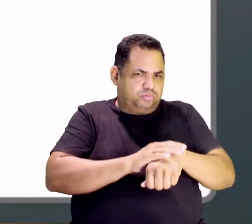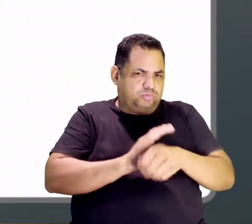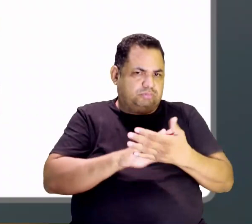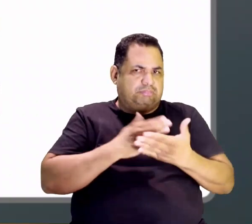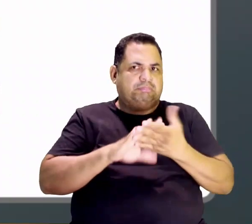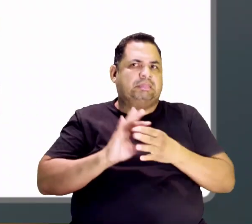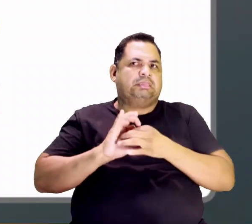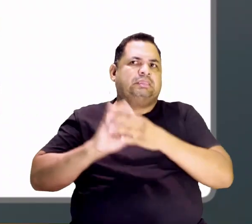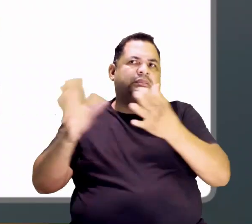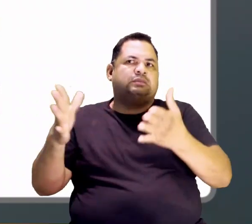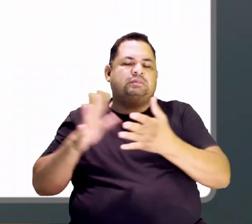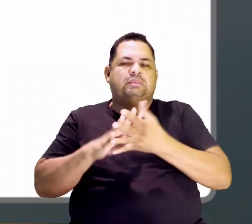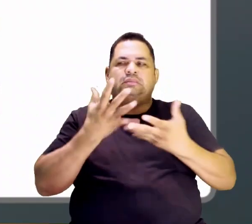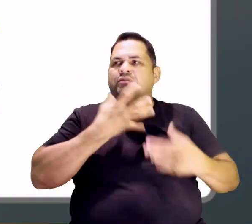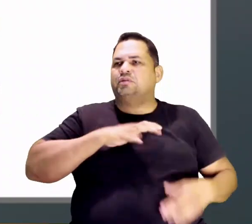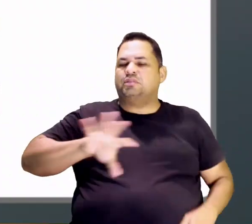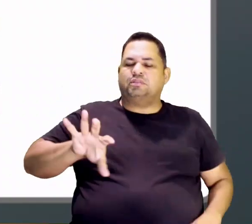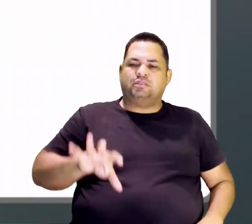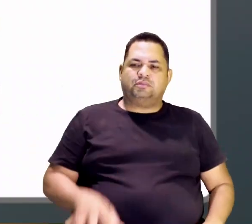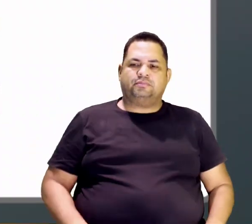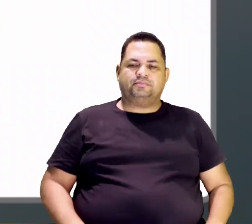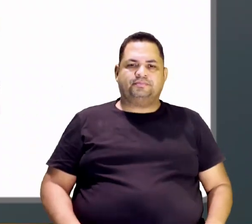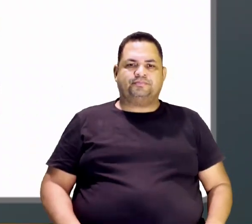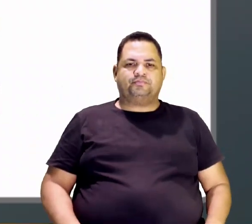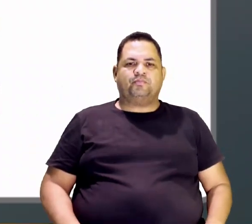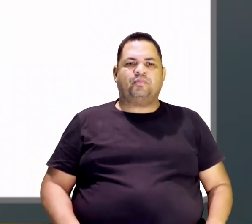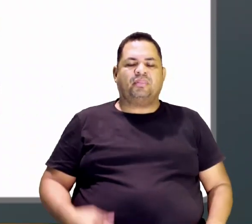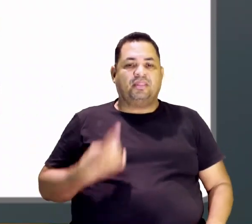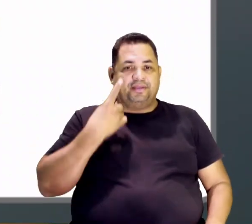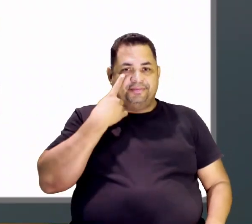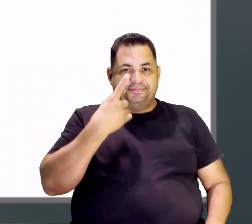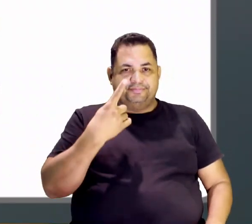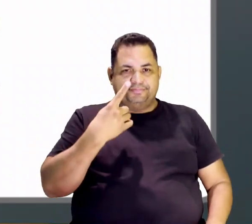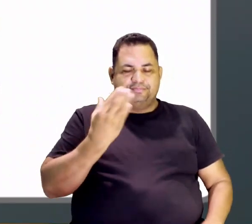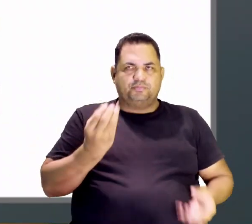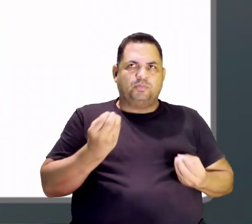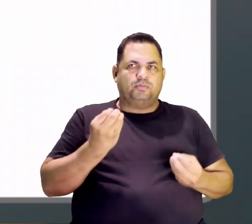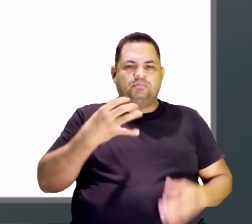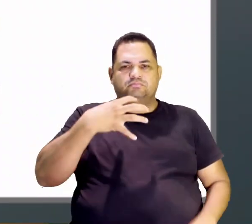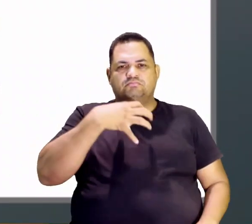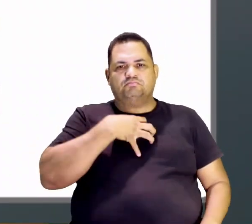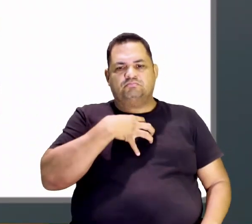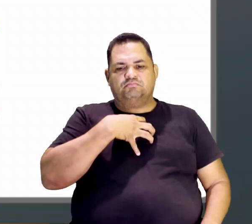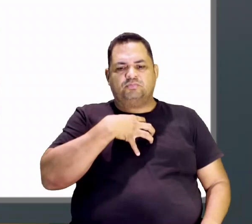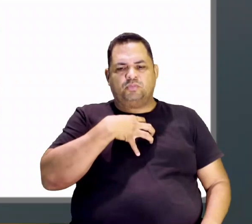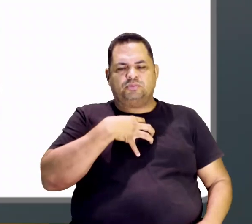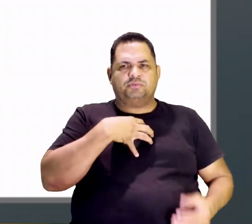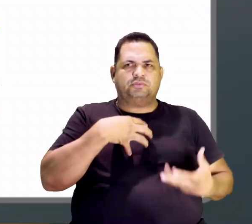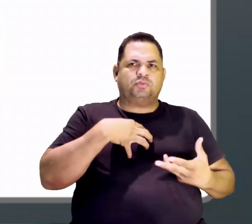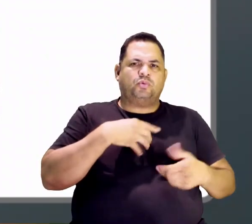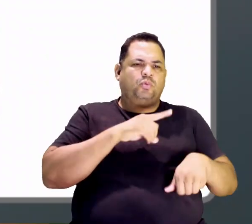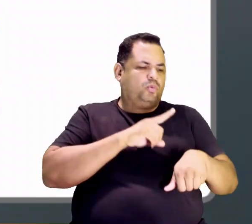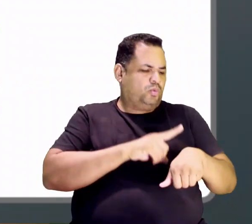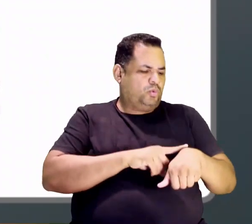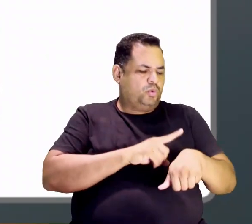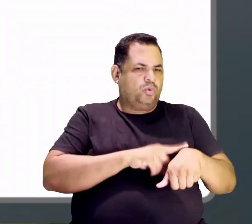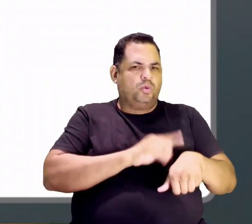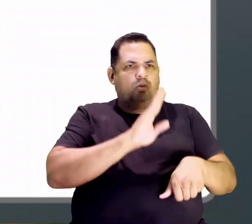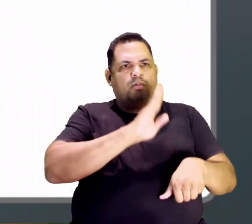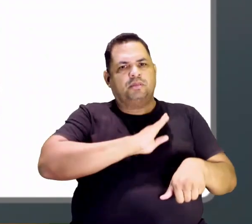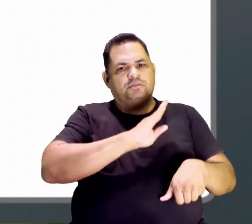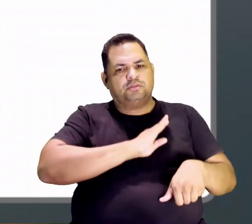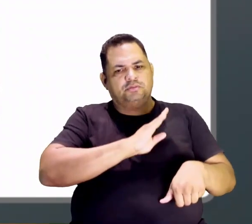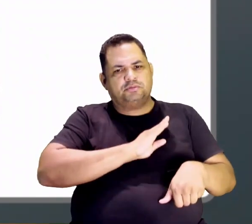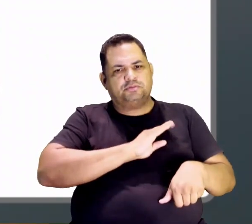vai desanimar, não vai ser legal, né? Observa também os sinais, teus sinais vitais como é que estão. Observa aí se tá